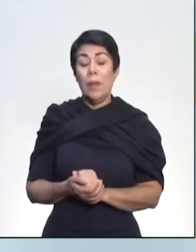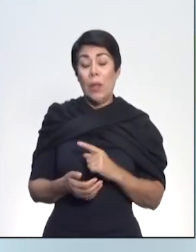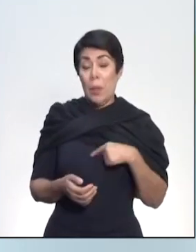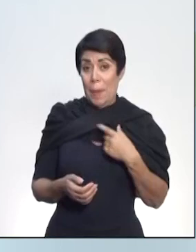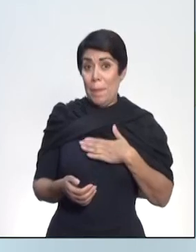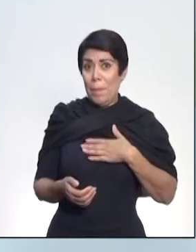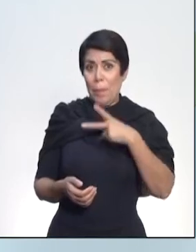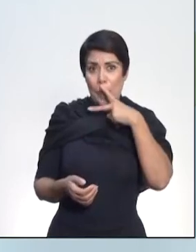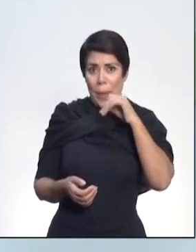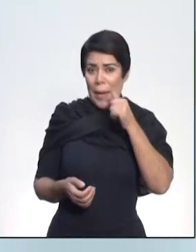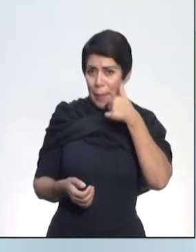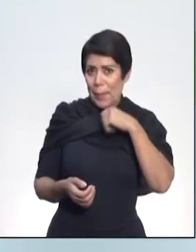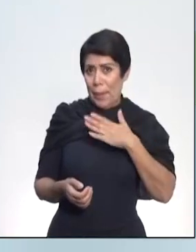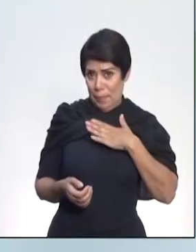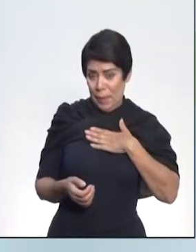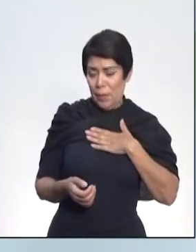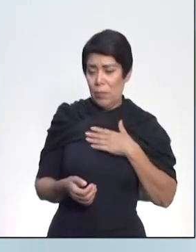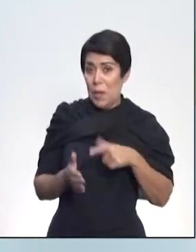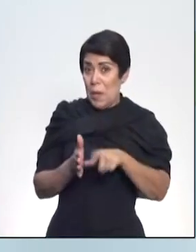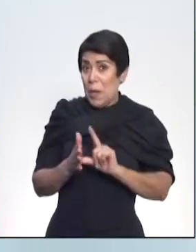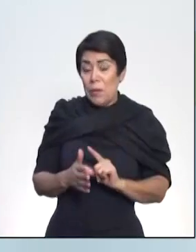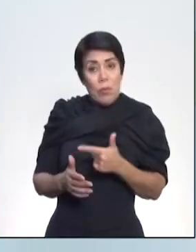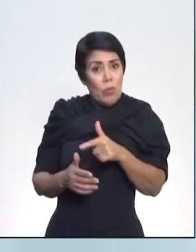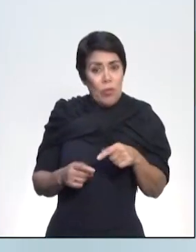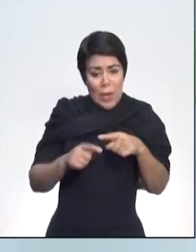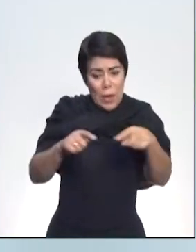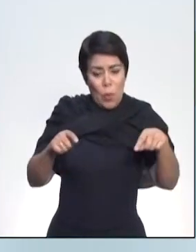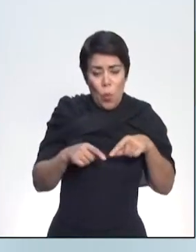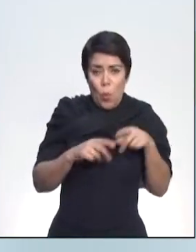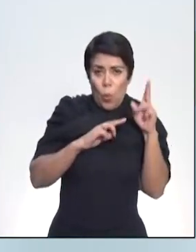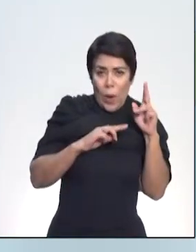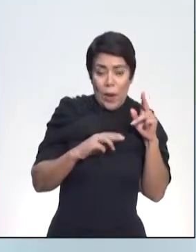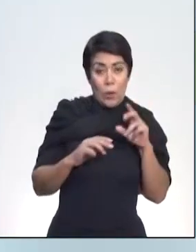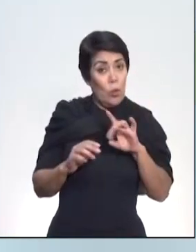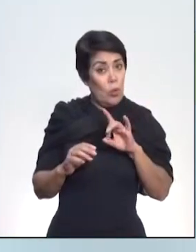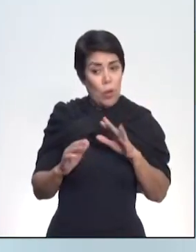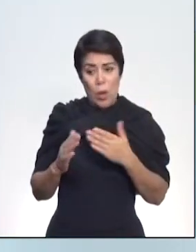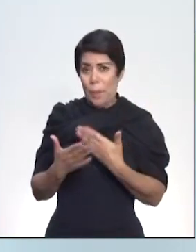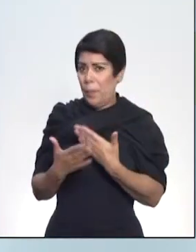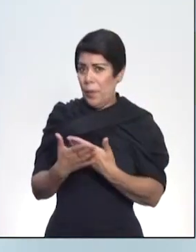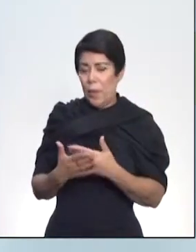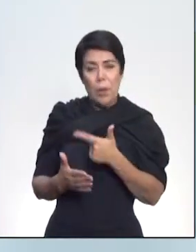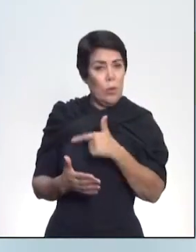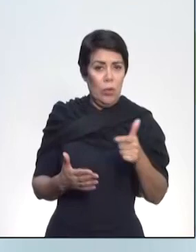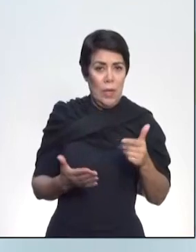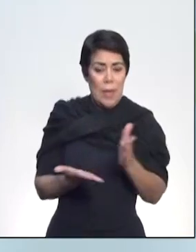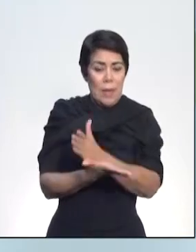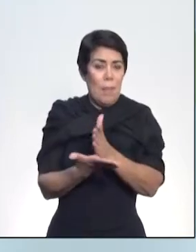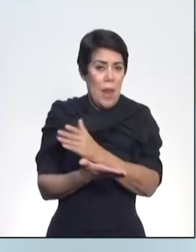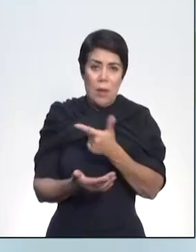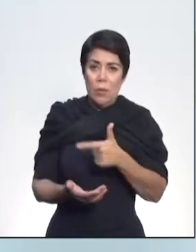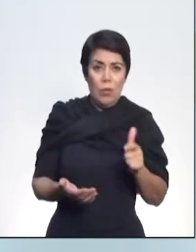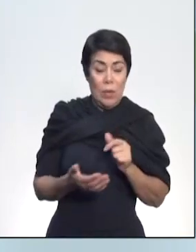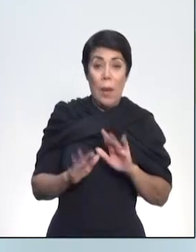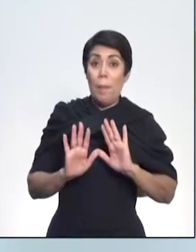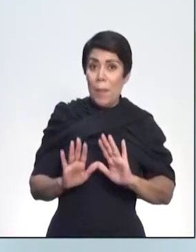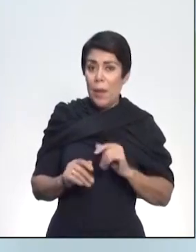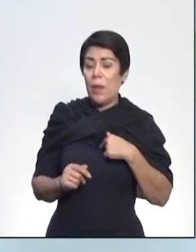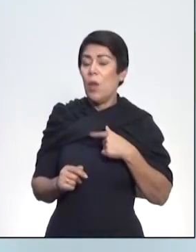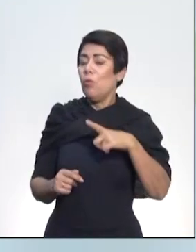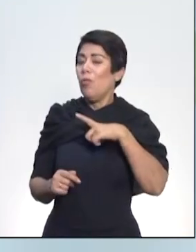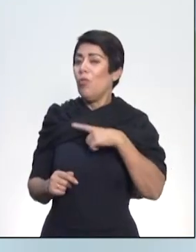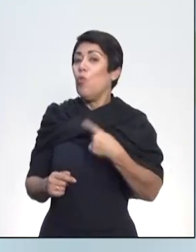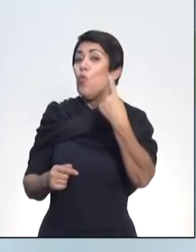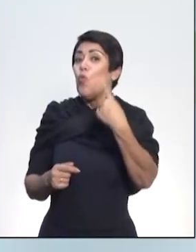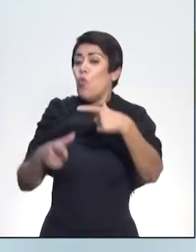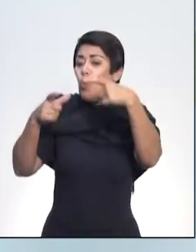tinha, literalmente, um quarto ou um cômodo só para o estudo. Mas eu tinha um lugar reservado na